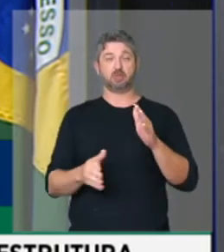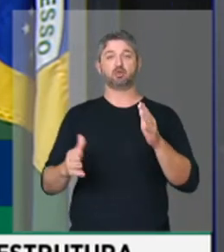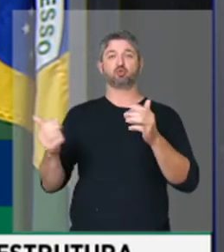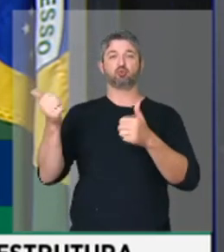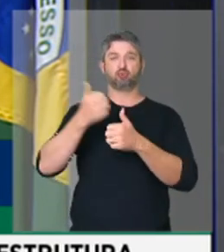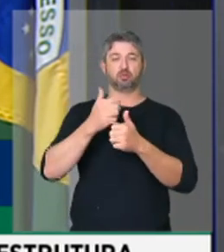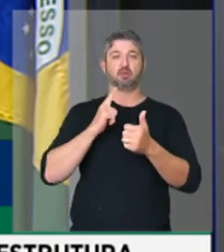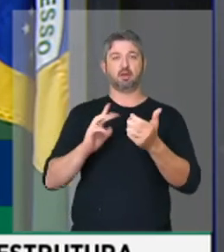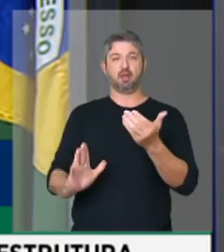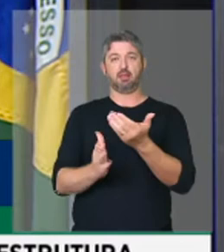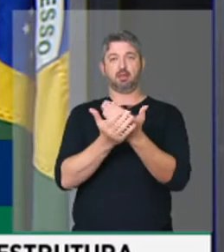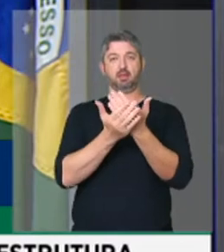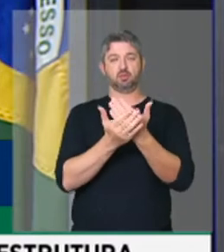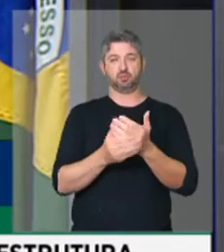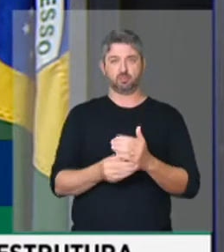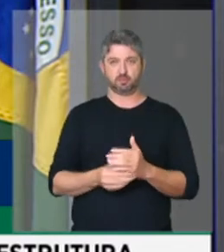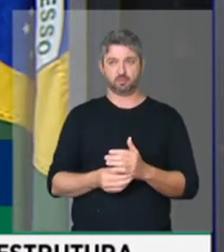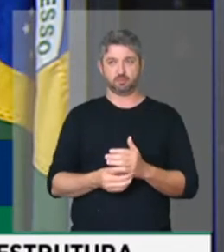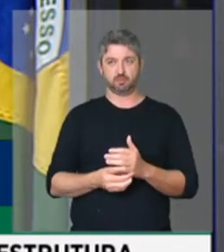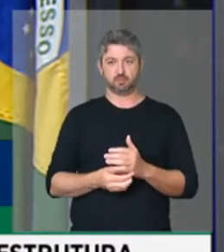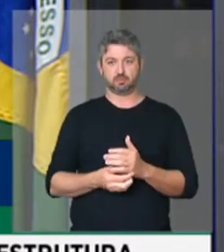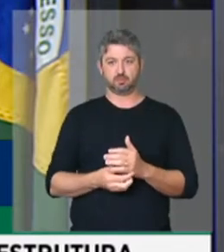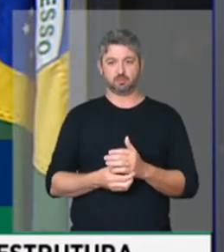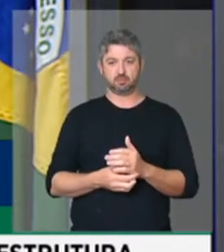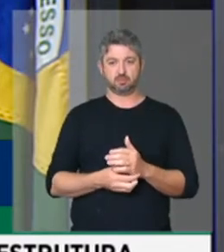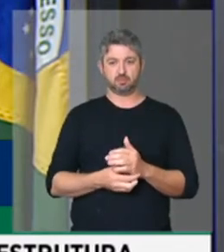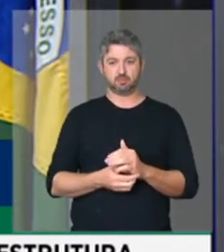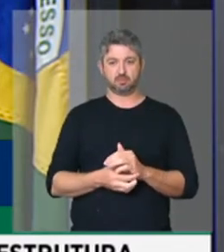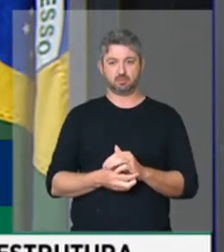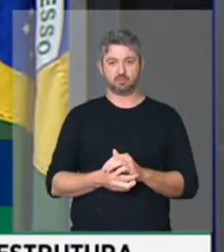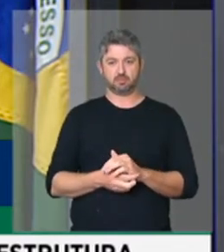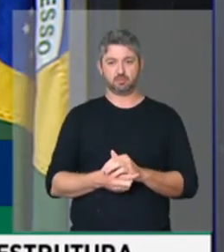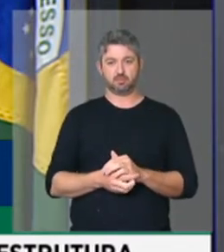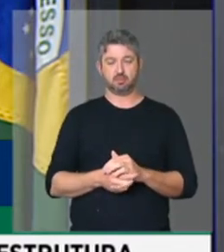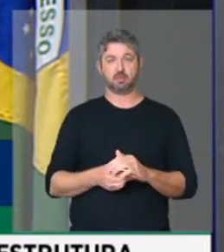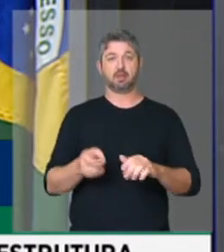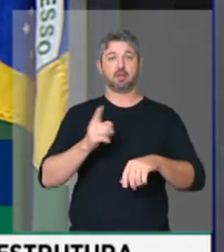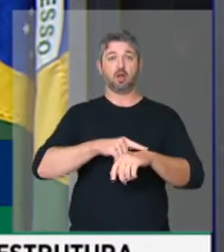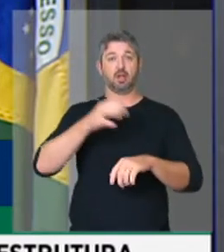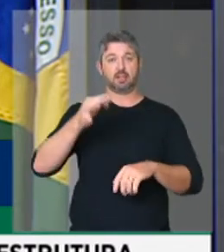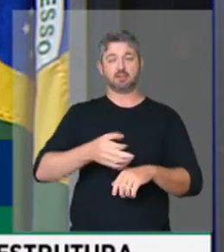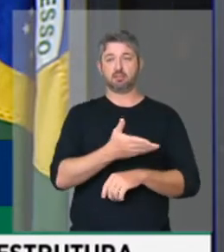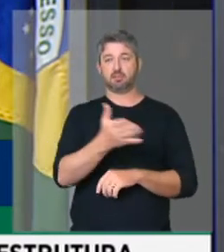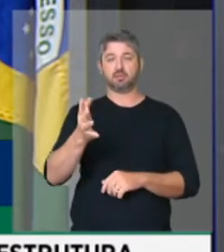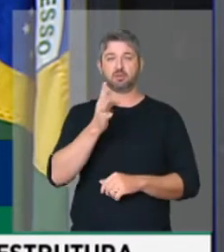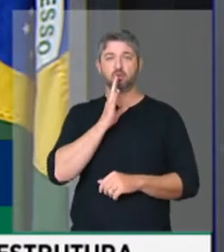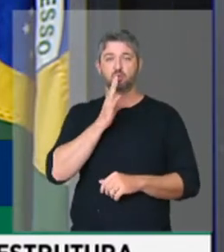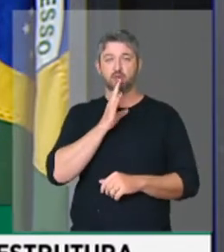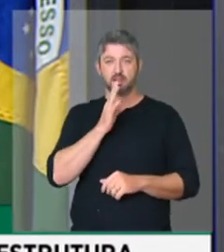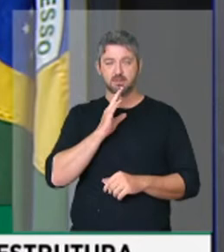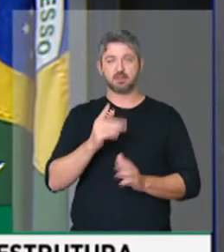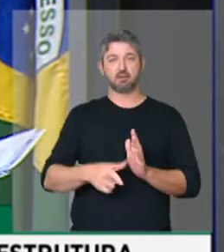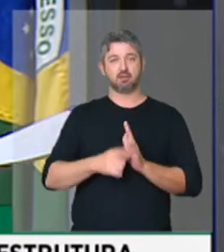parecer em detalhes publicado aí já há um certo tempo para conhecimento de todos. Muito obrigado, senhor Presidente.